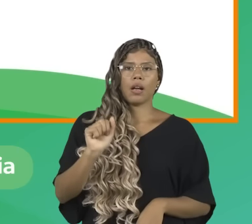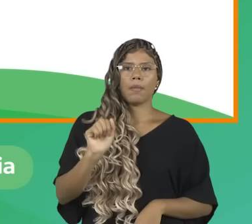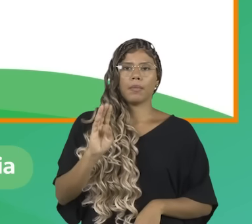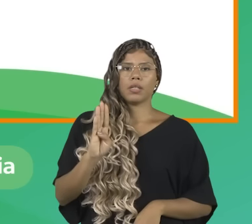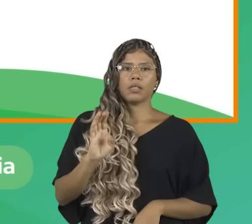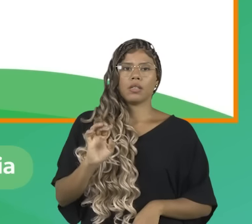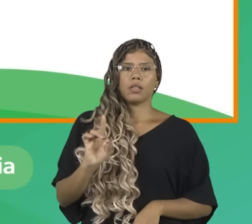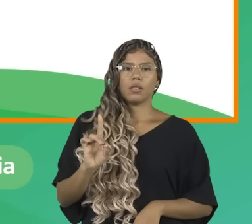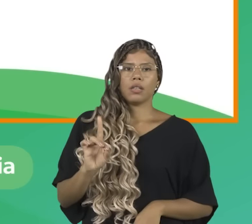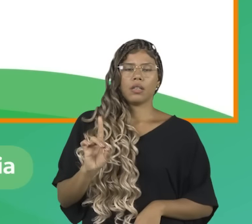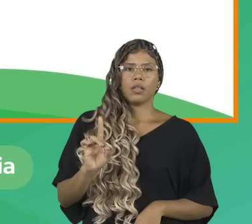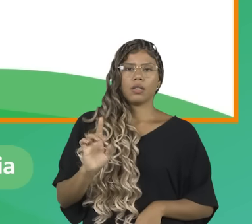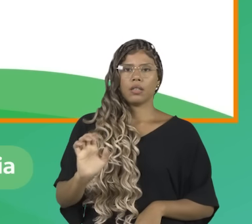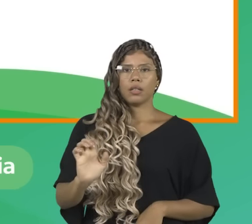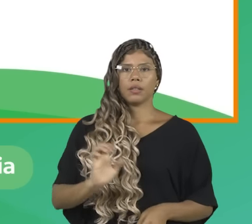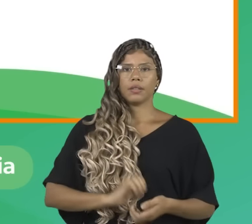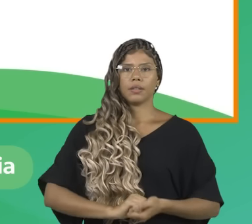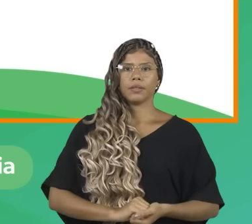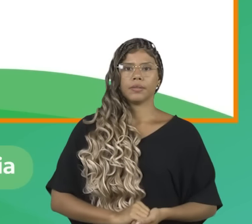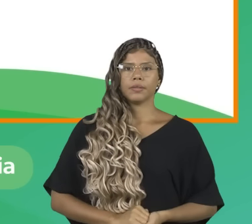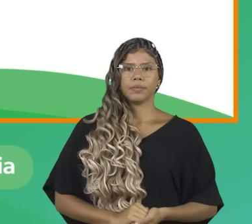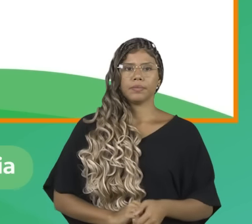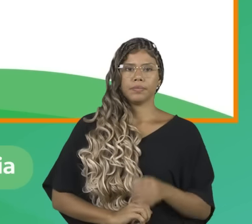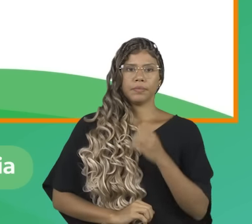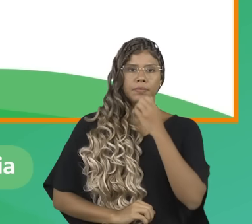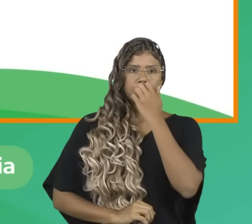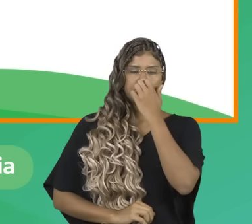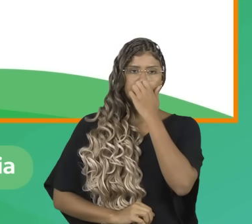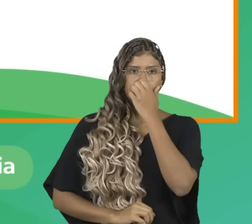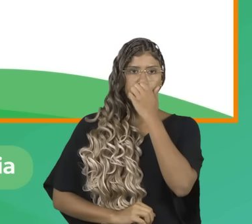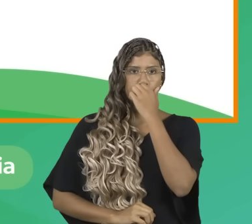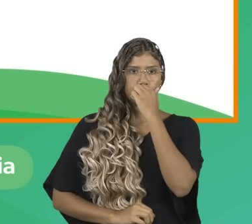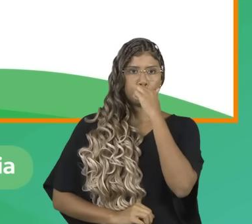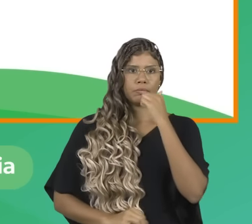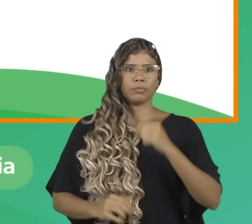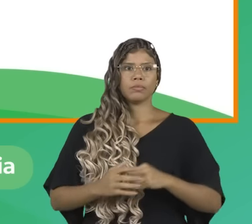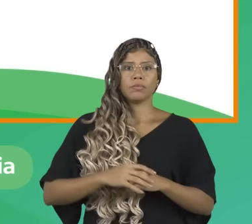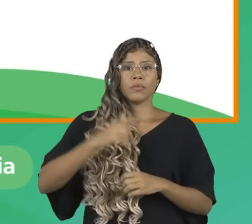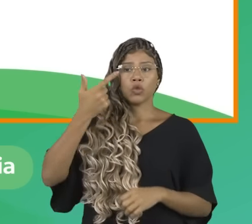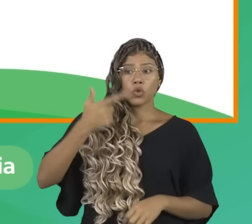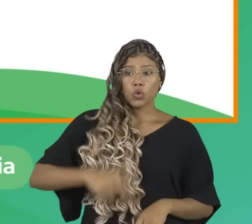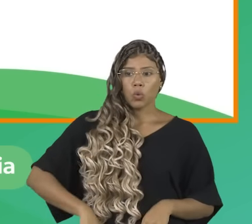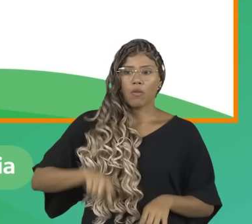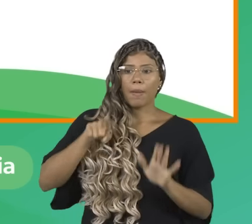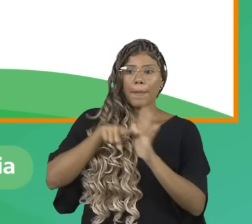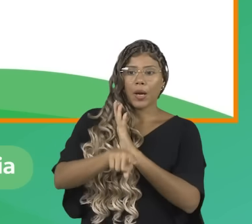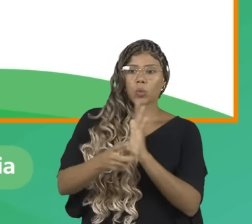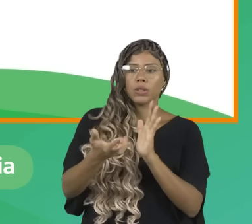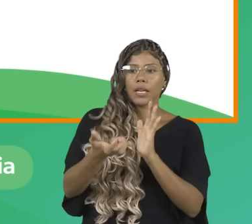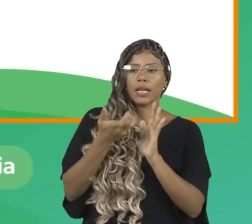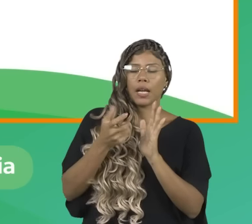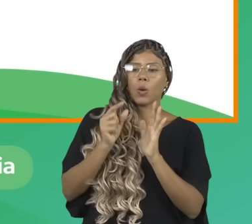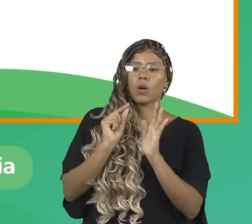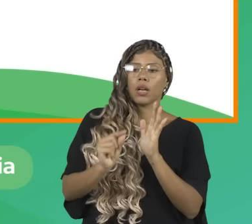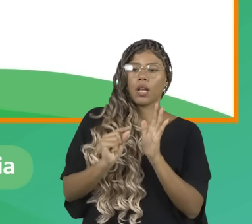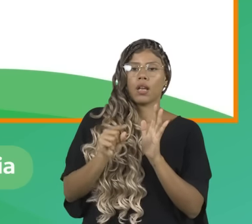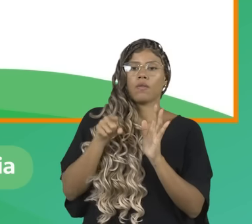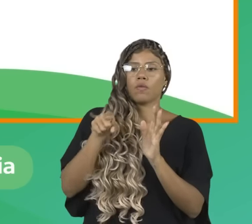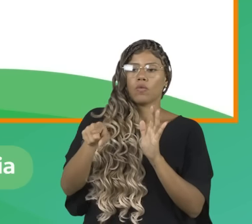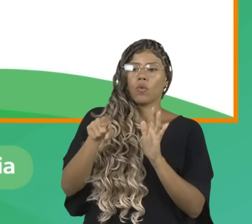planeta. Então, vamos lá. Novamente, é uma questão que ela pede o não, ou seja, o que não é uma consequência dessa